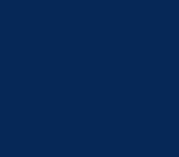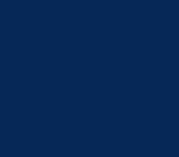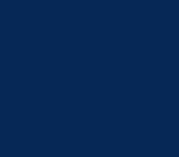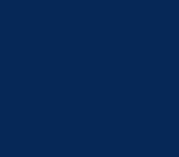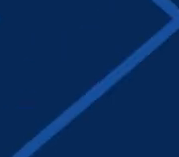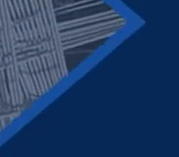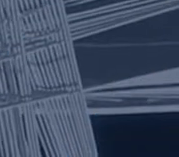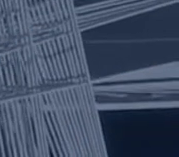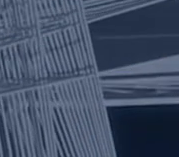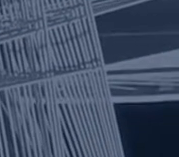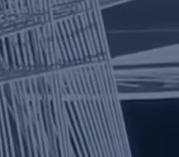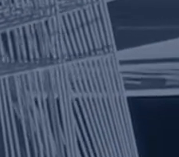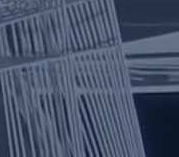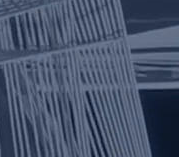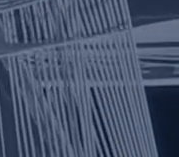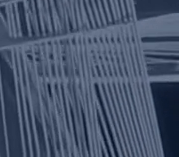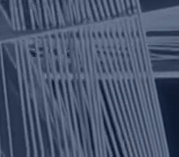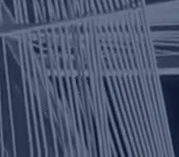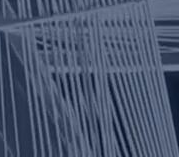Obrigada.